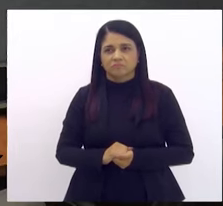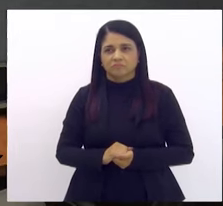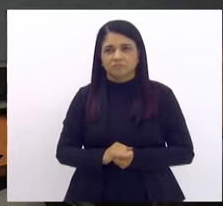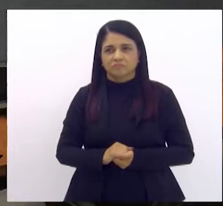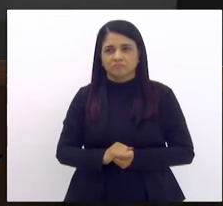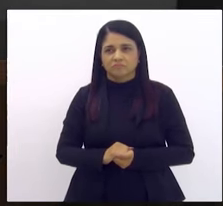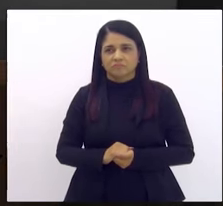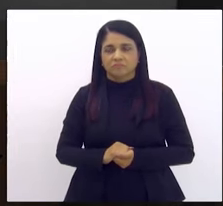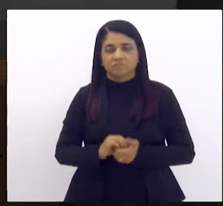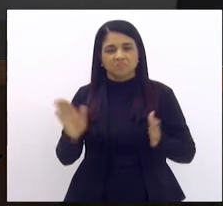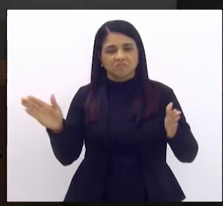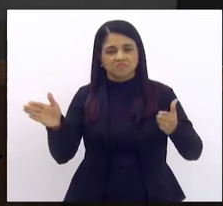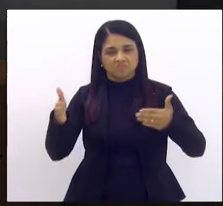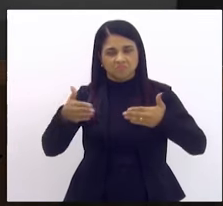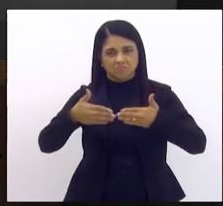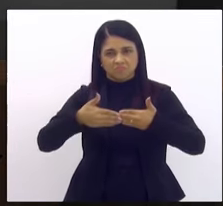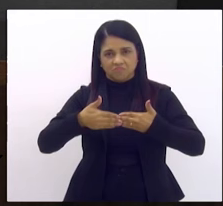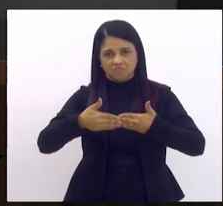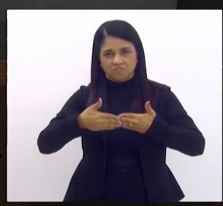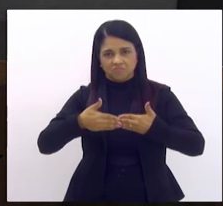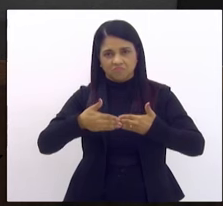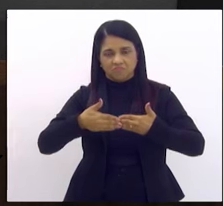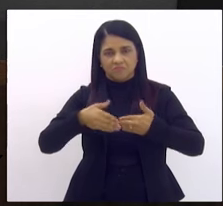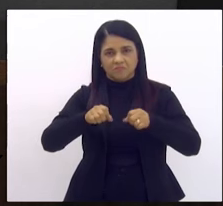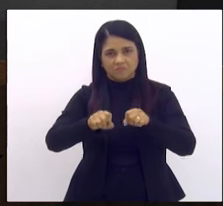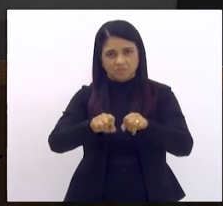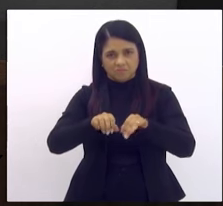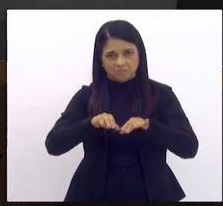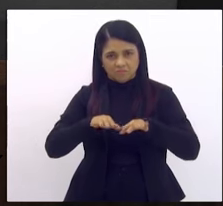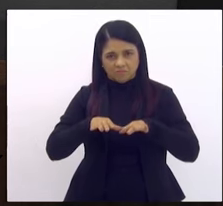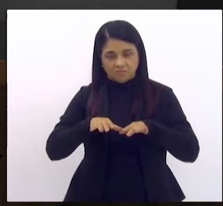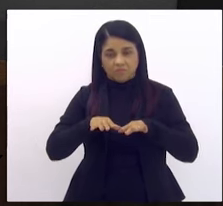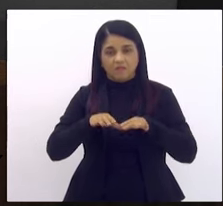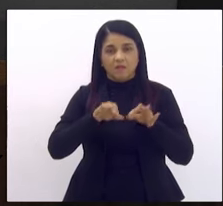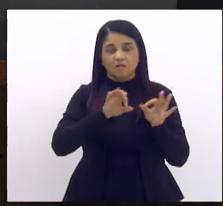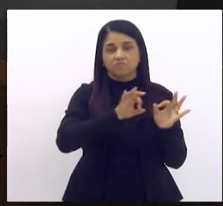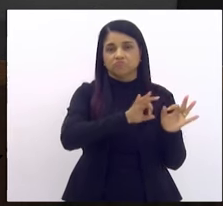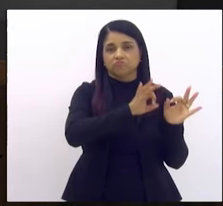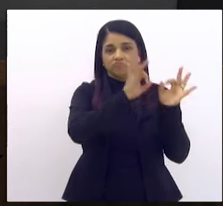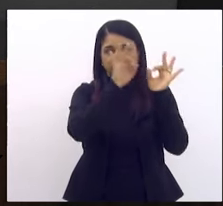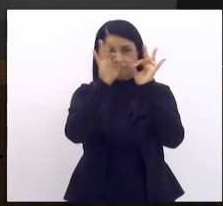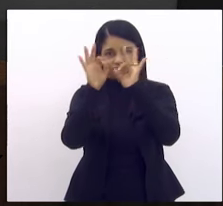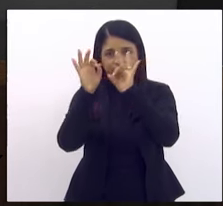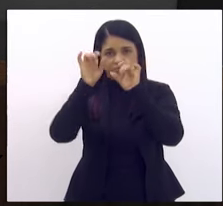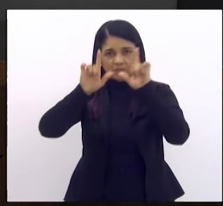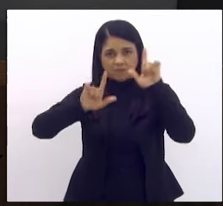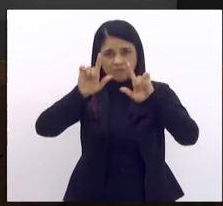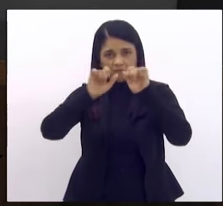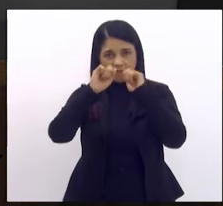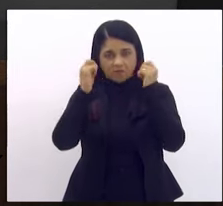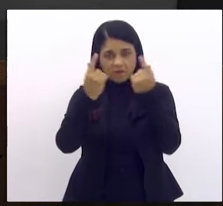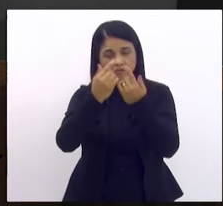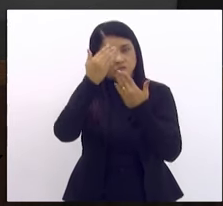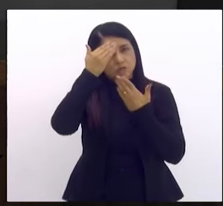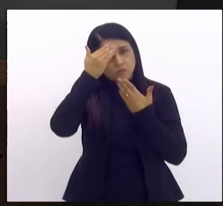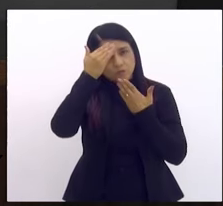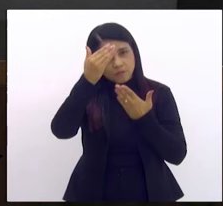Declaro encerrada a sessão. Tá? Aqueles que nos assistem pela TV Alerj, tá? Muito